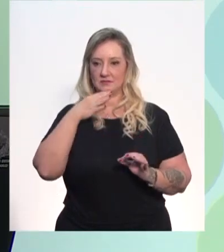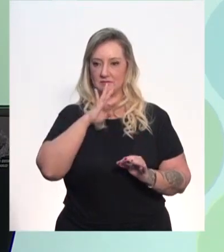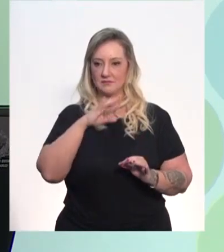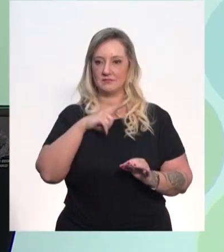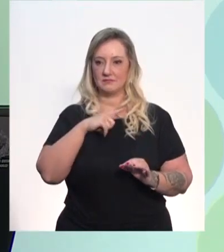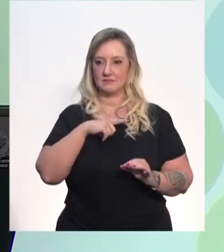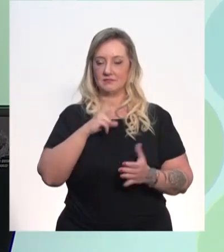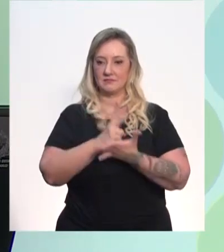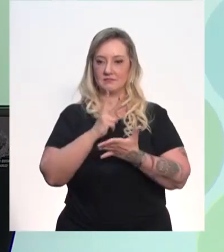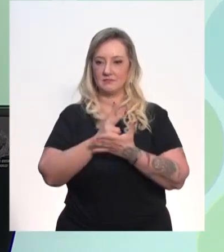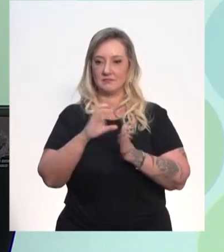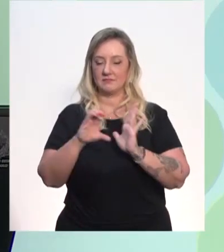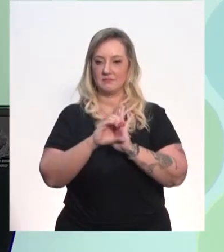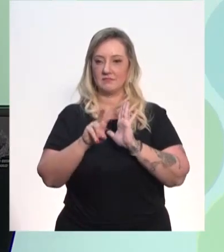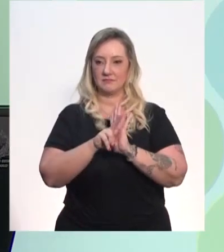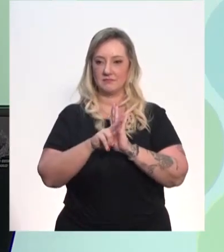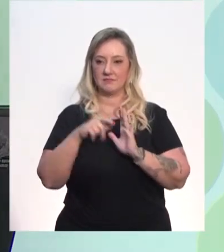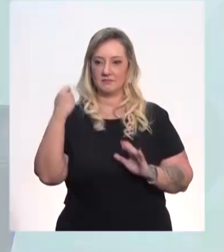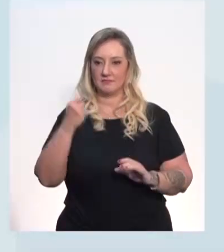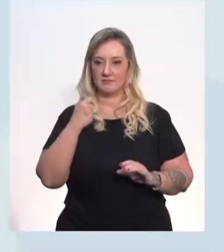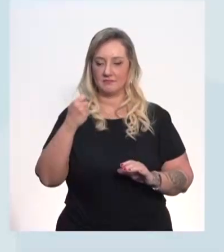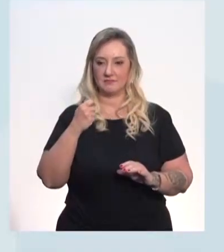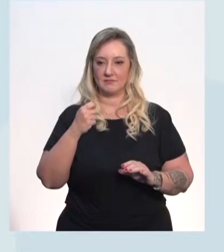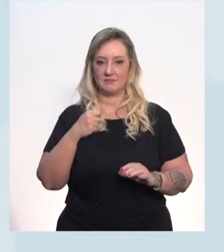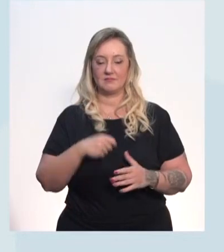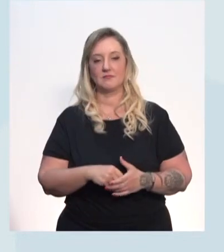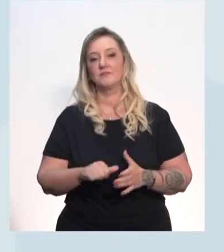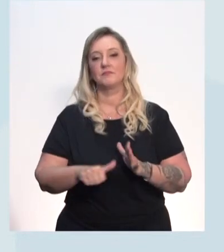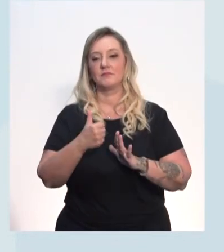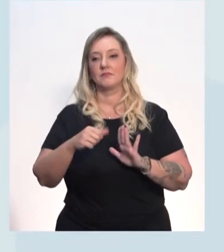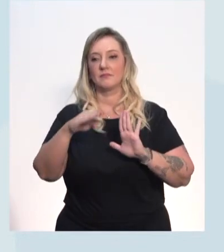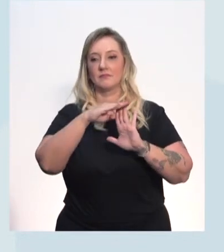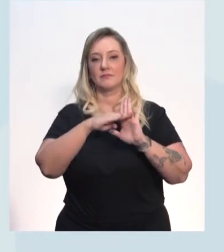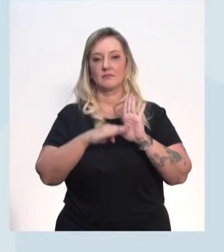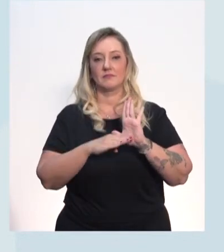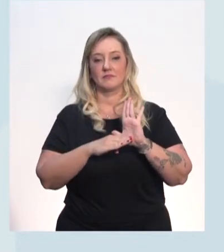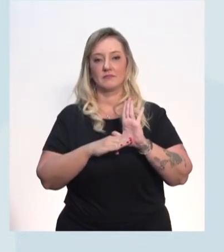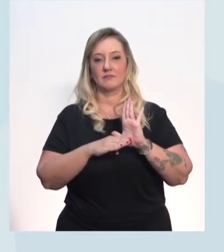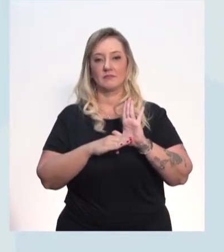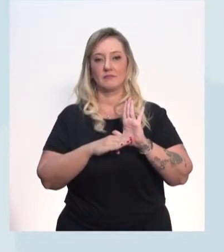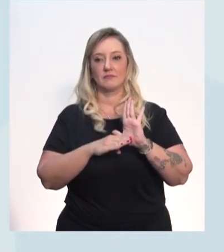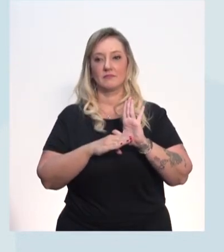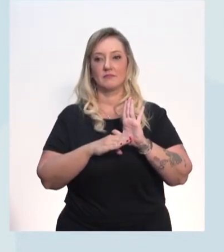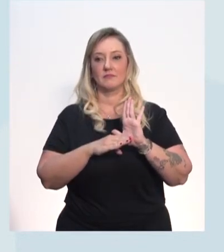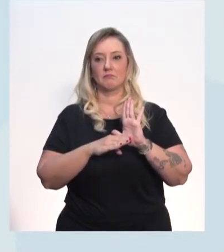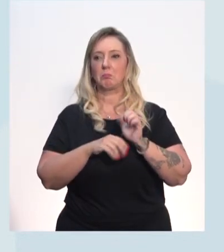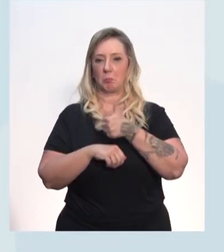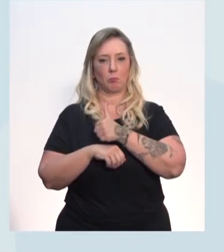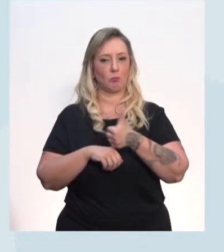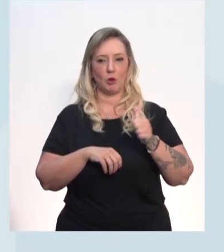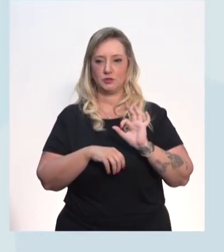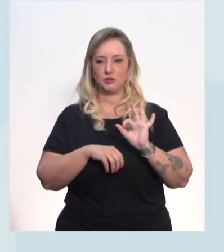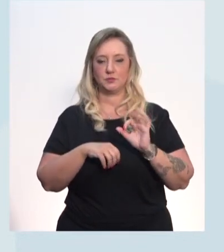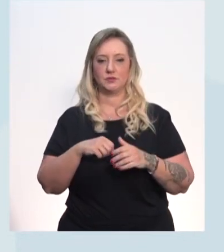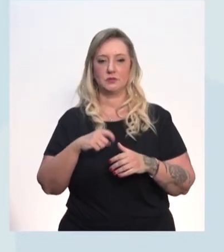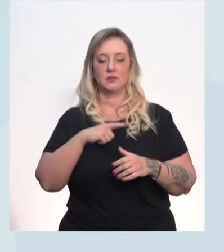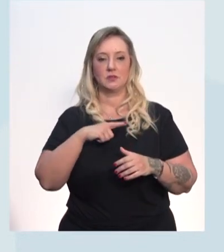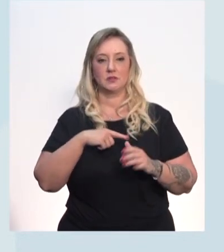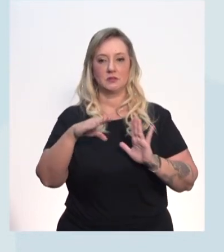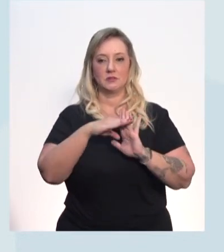pautas desenvolvidas, já disponíveis, e 18 que estavam em produção. Claro que do dia 16 para cá, nós já tivemos mais uma